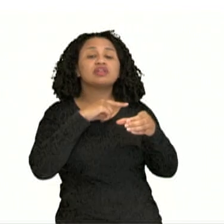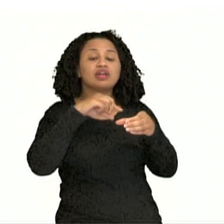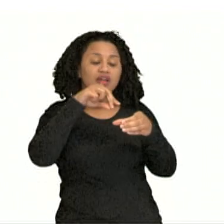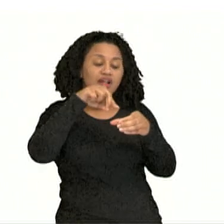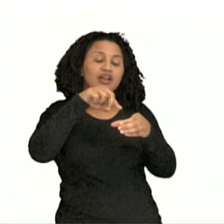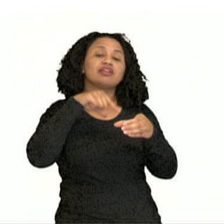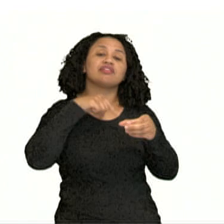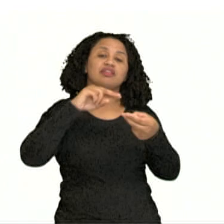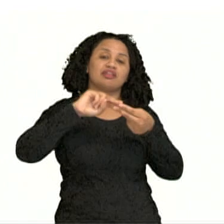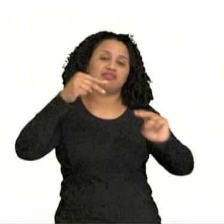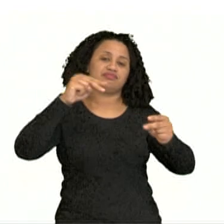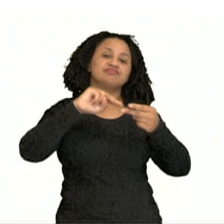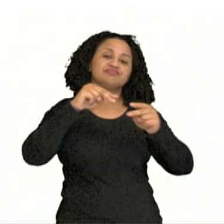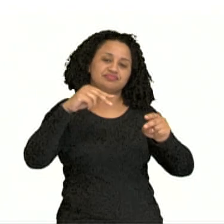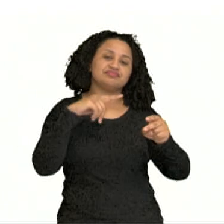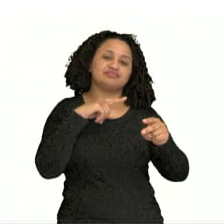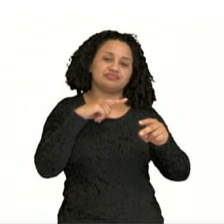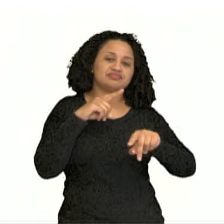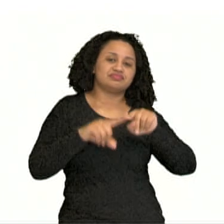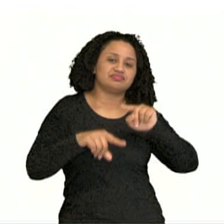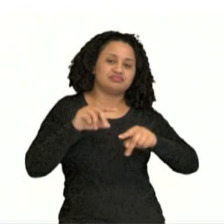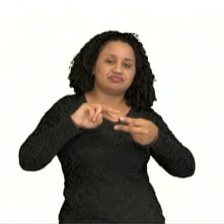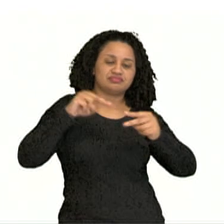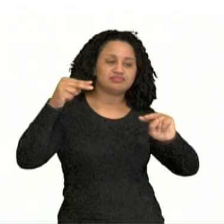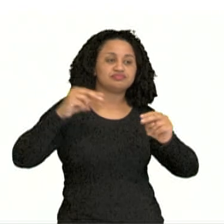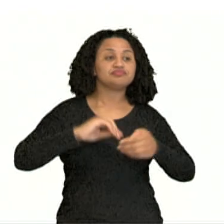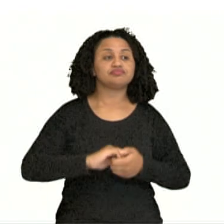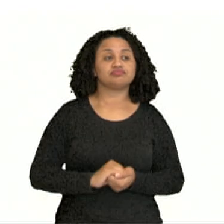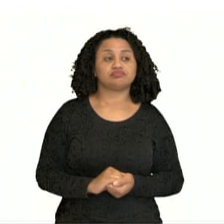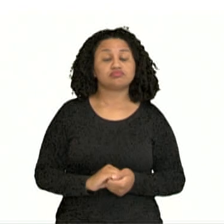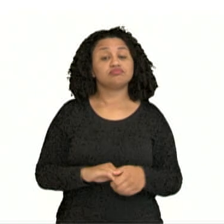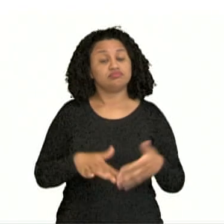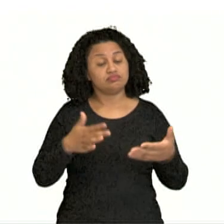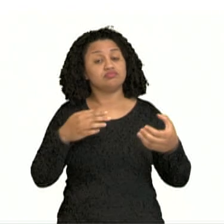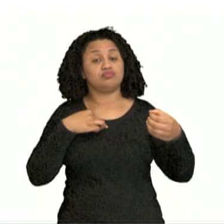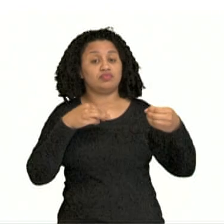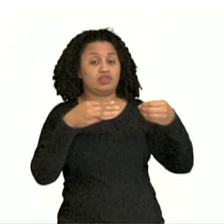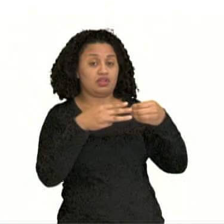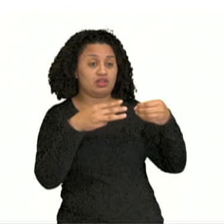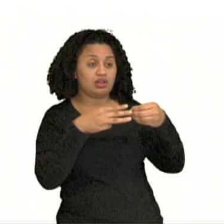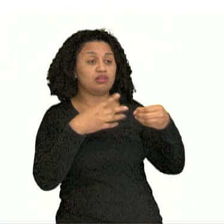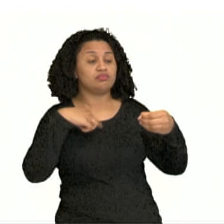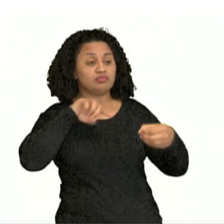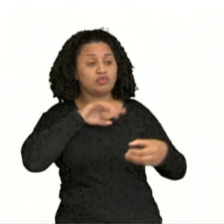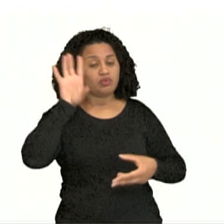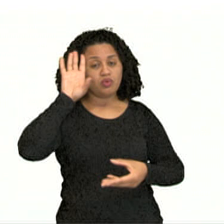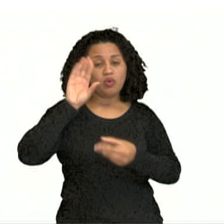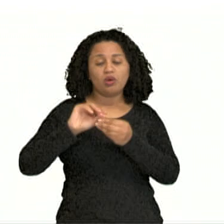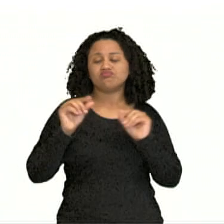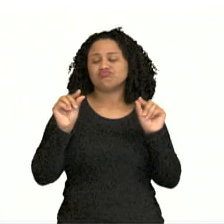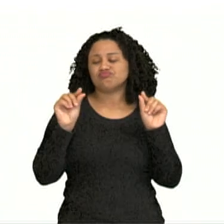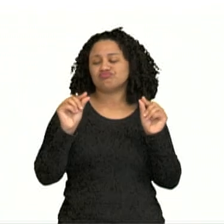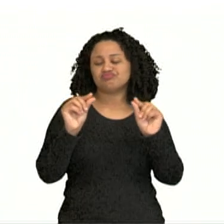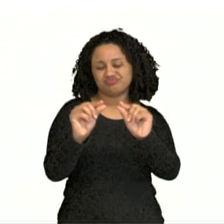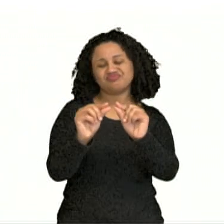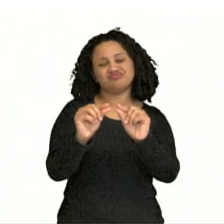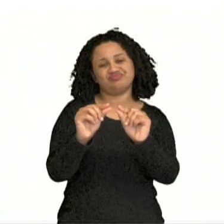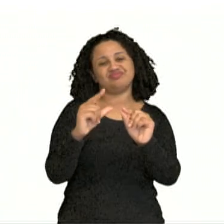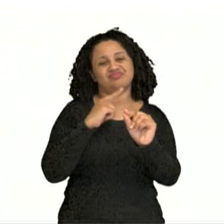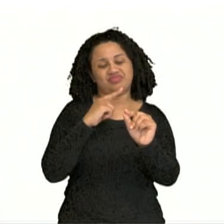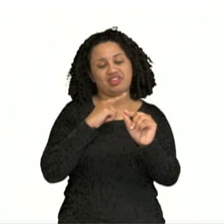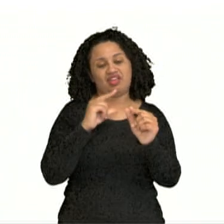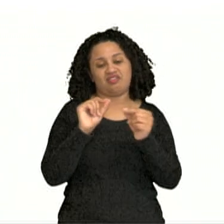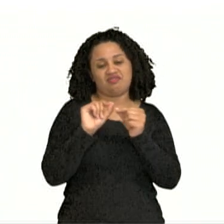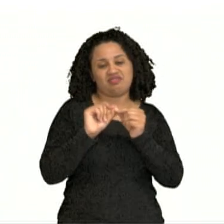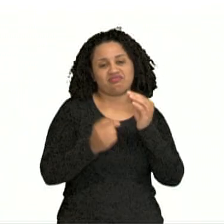material genético. Isso mesmo. Já que estamos falando de células e entendemos que ela é a menor parte, a menor estrutura que forma